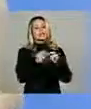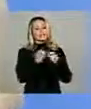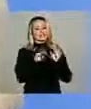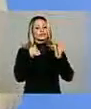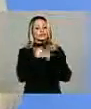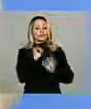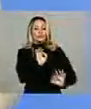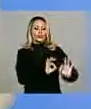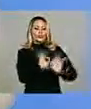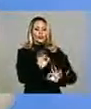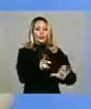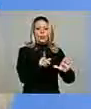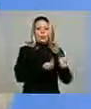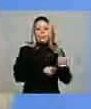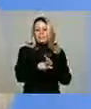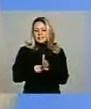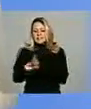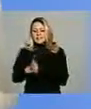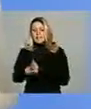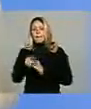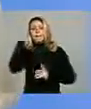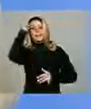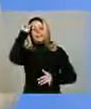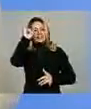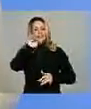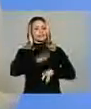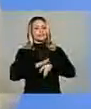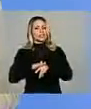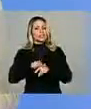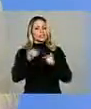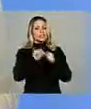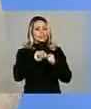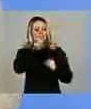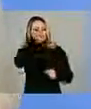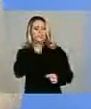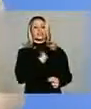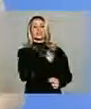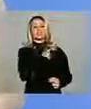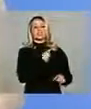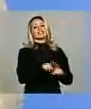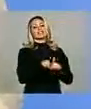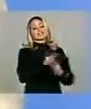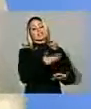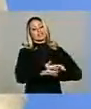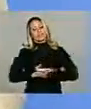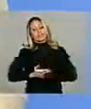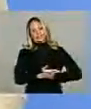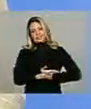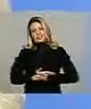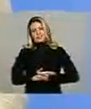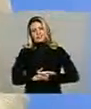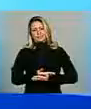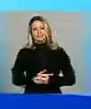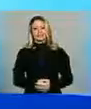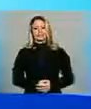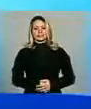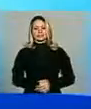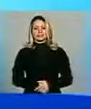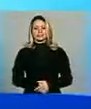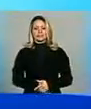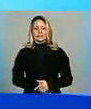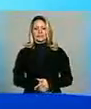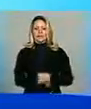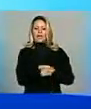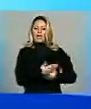exames para se prevenir de doenças que ponham em risco a própria vida e também a do filho.